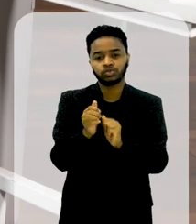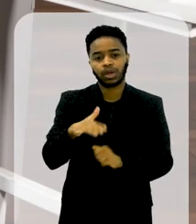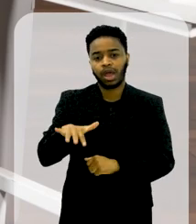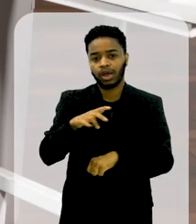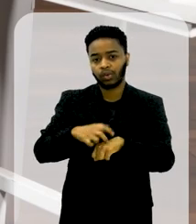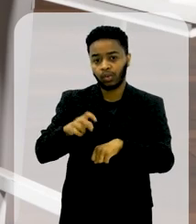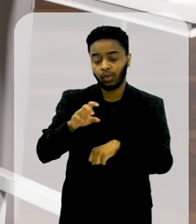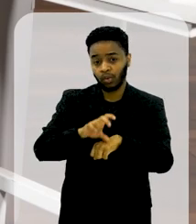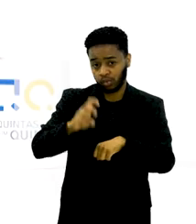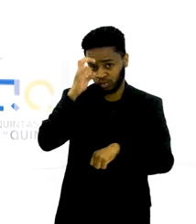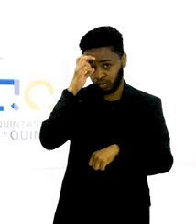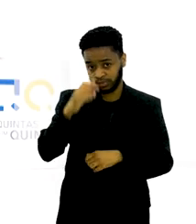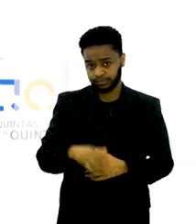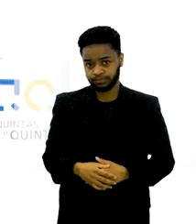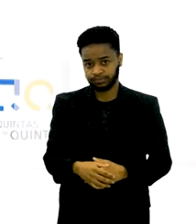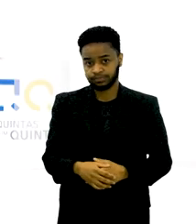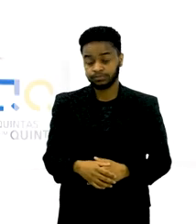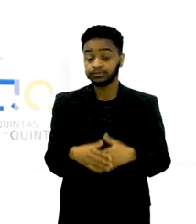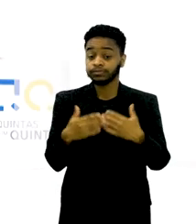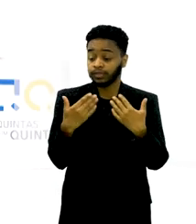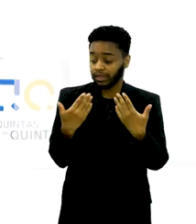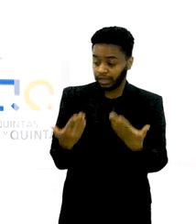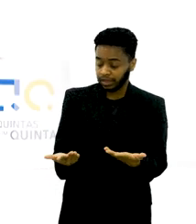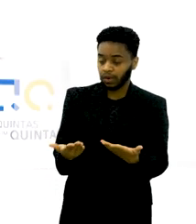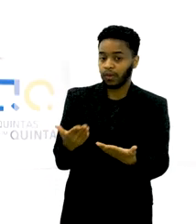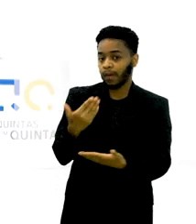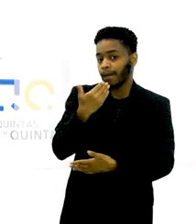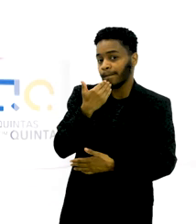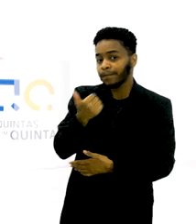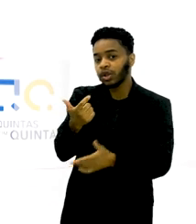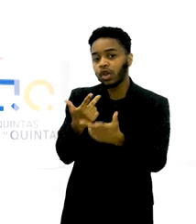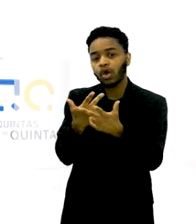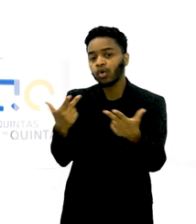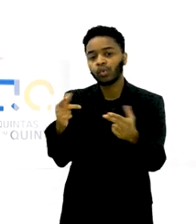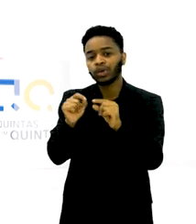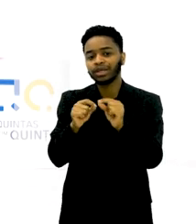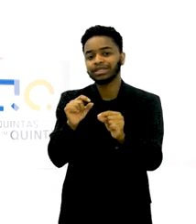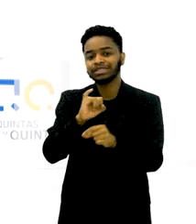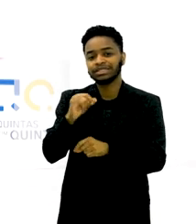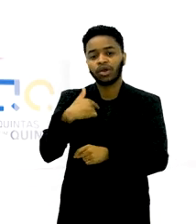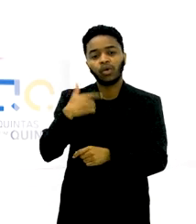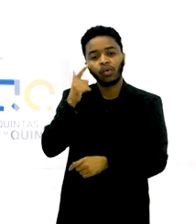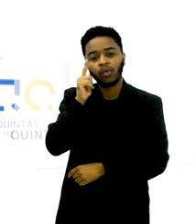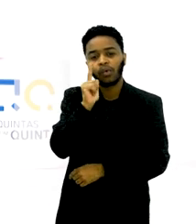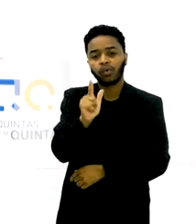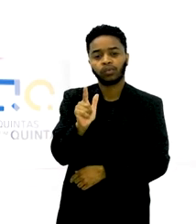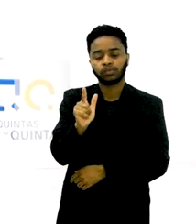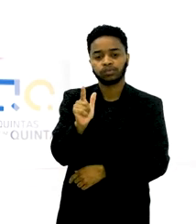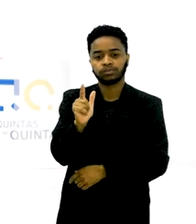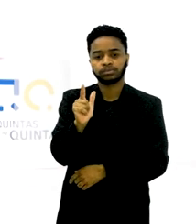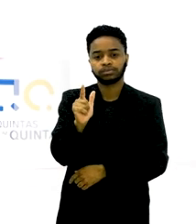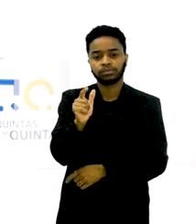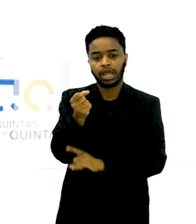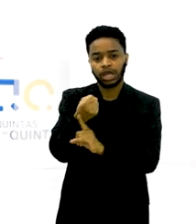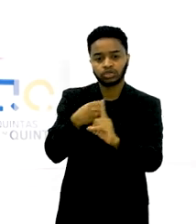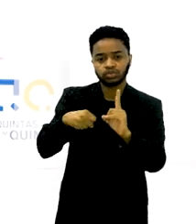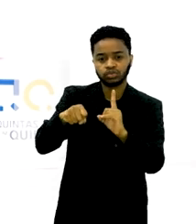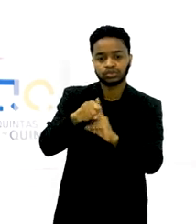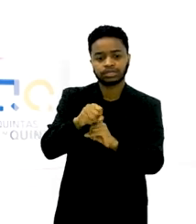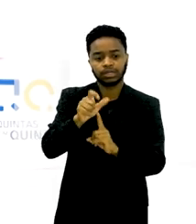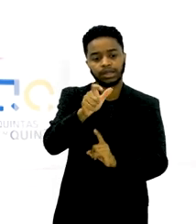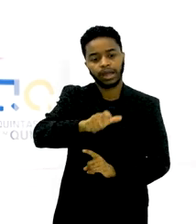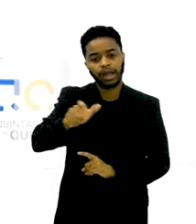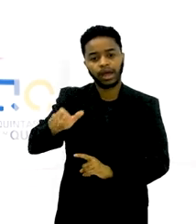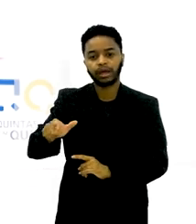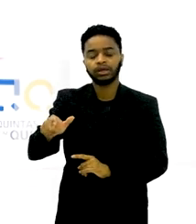então a maior delícia é ver eh quando eu consigo fazer que a sociedade